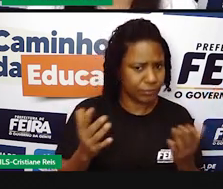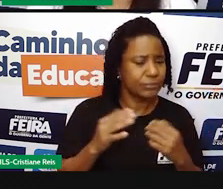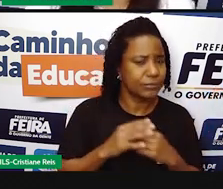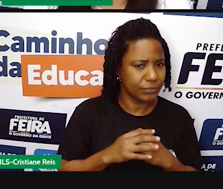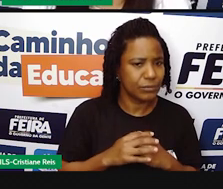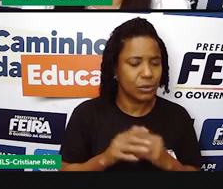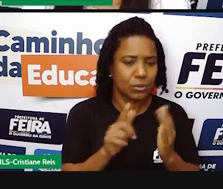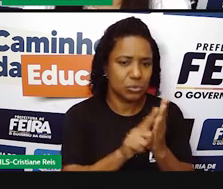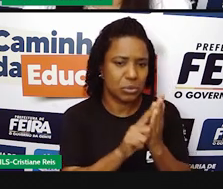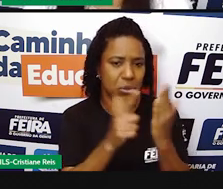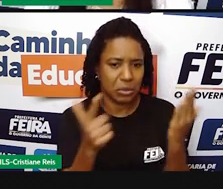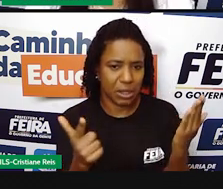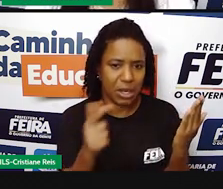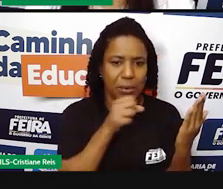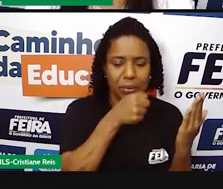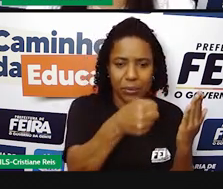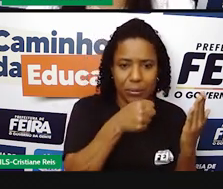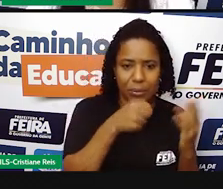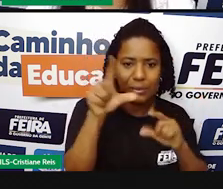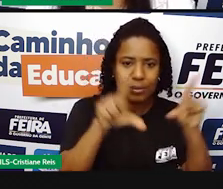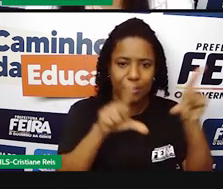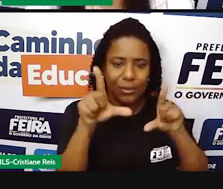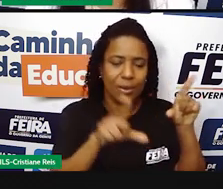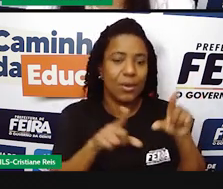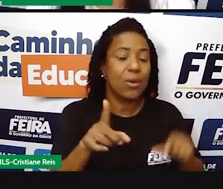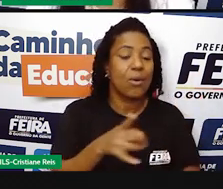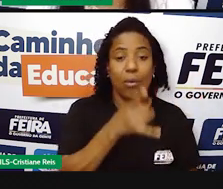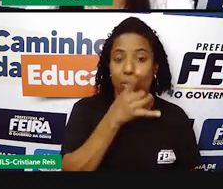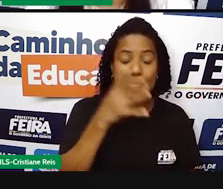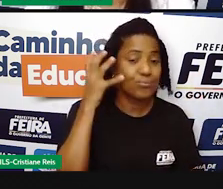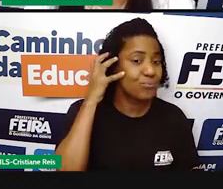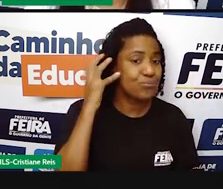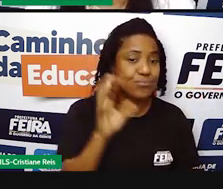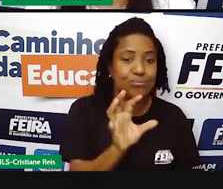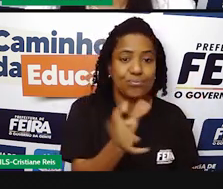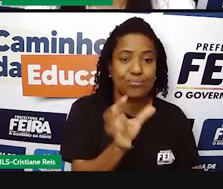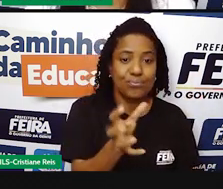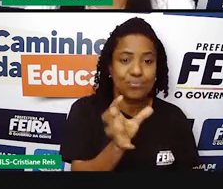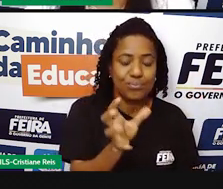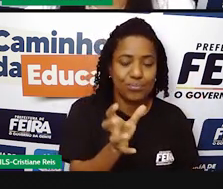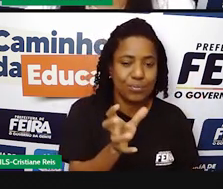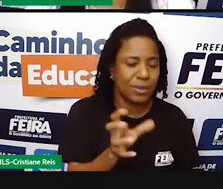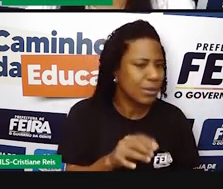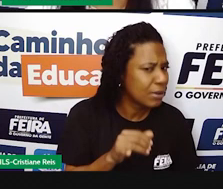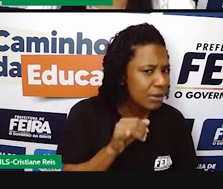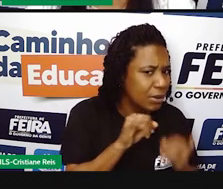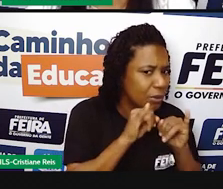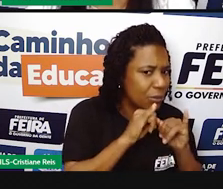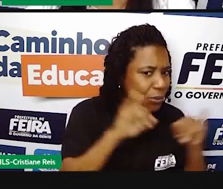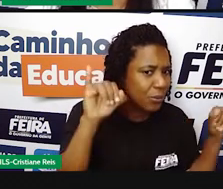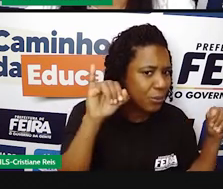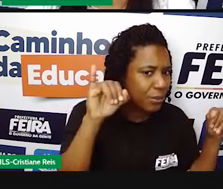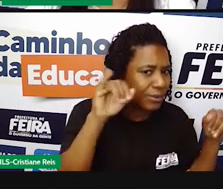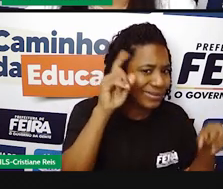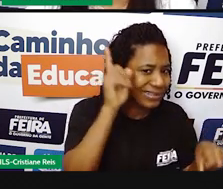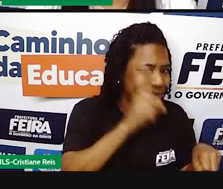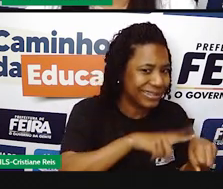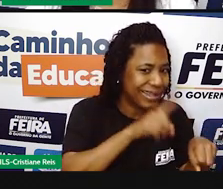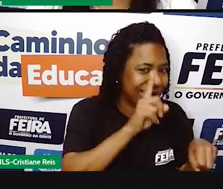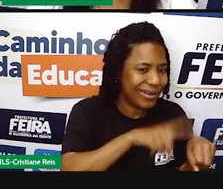na televisão, no rádio, ou lendo, né? Ou então na internet, notícias dos fatos que estão